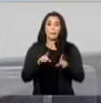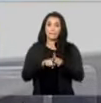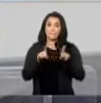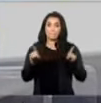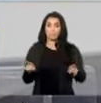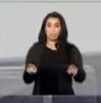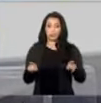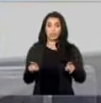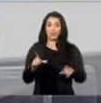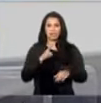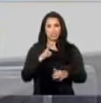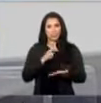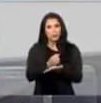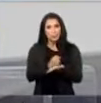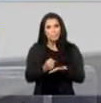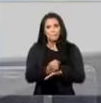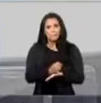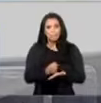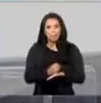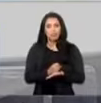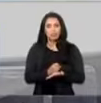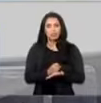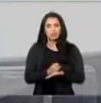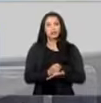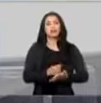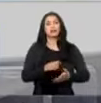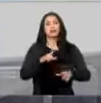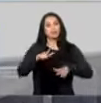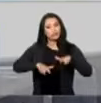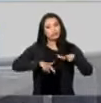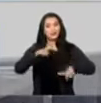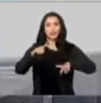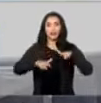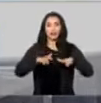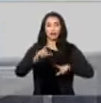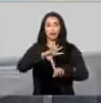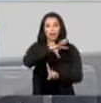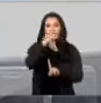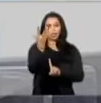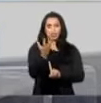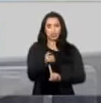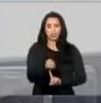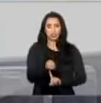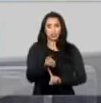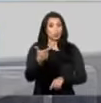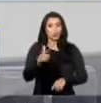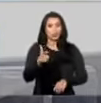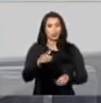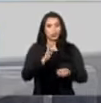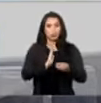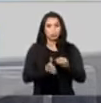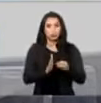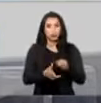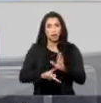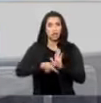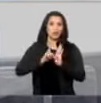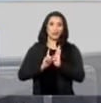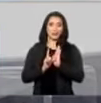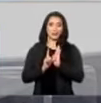garanta a produção dos objetos artísticos, sem que haja censura prévia, sem que haja uma